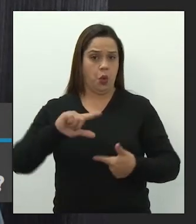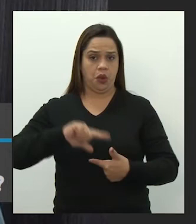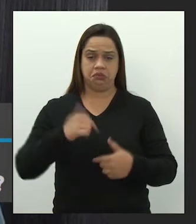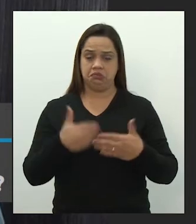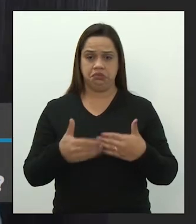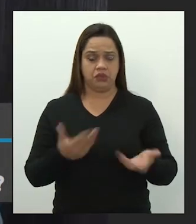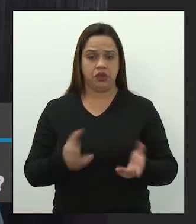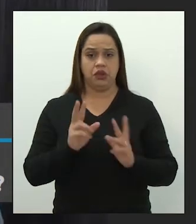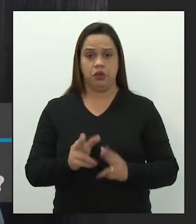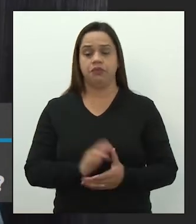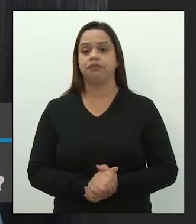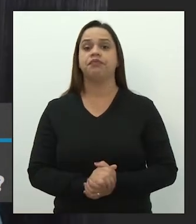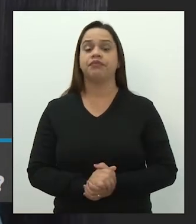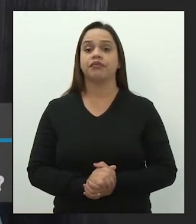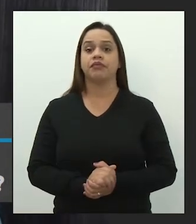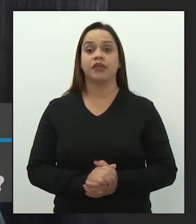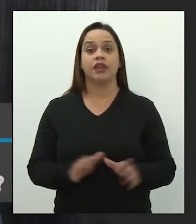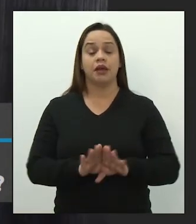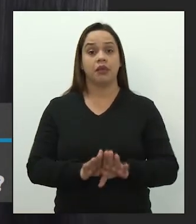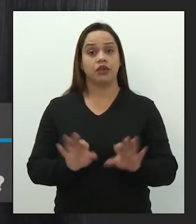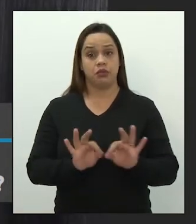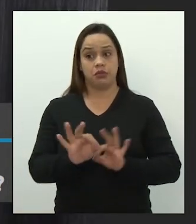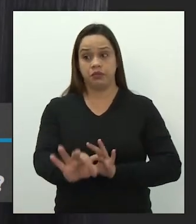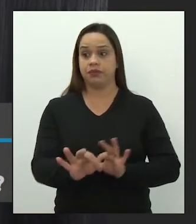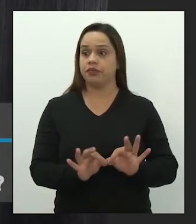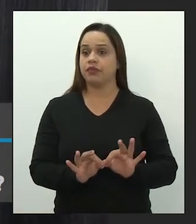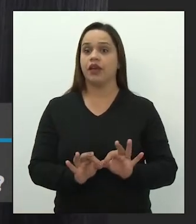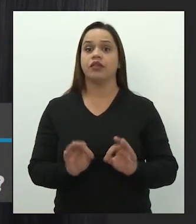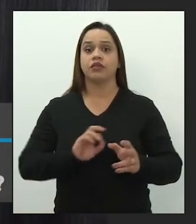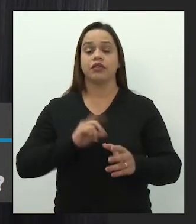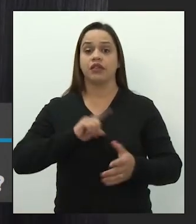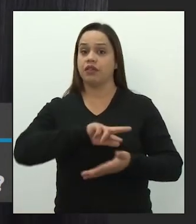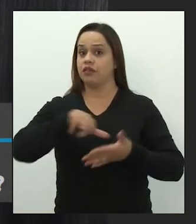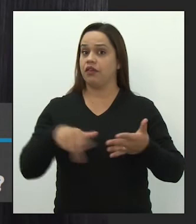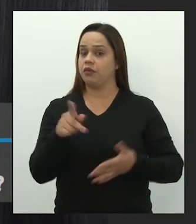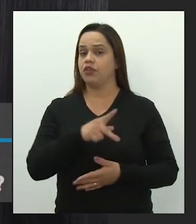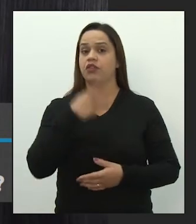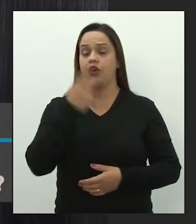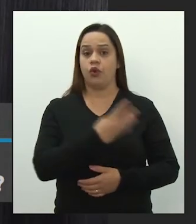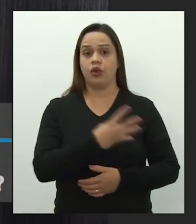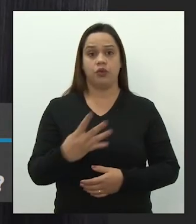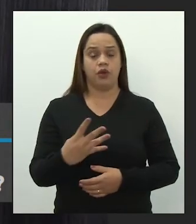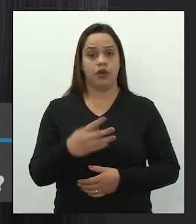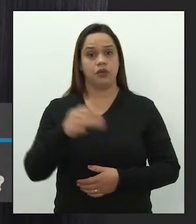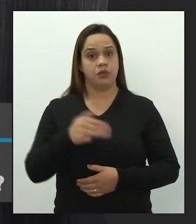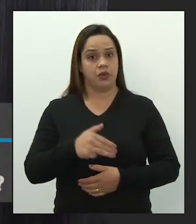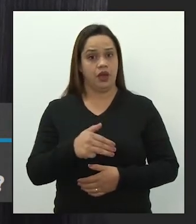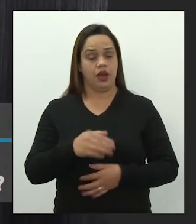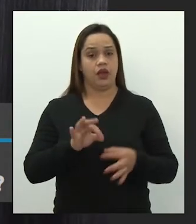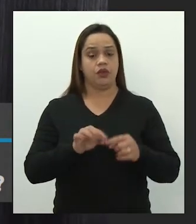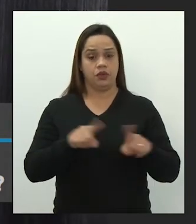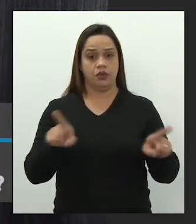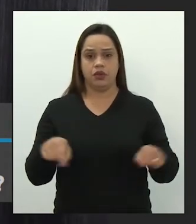aí, sobre a metragem, vários professores também falaram 44 metros de perímetro, como